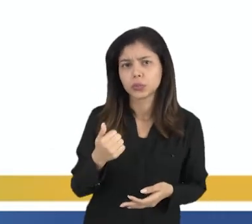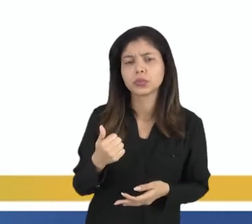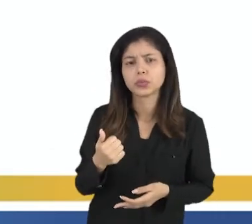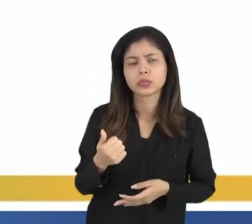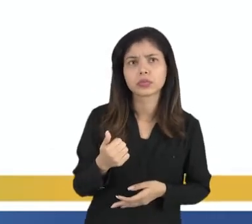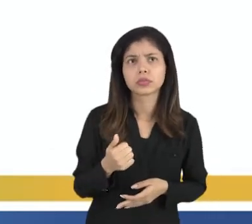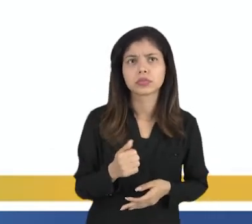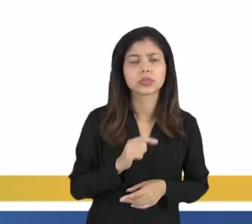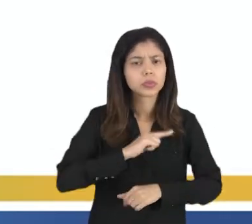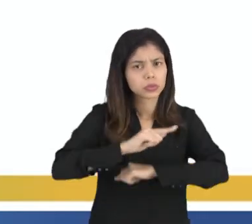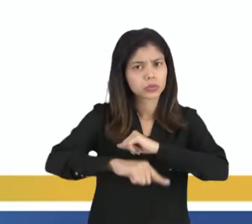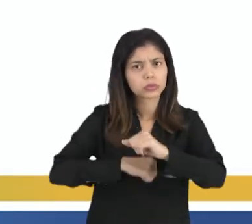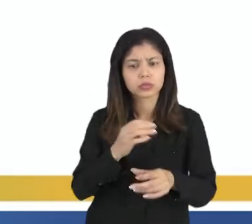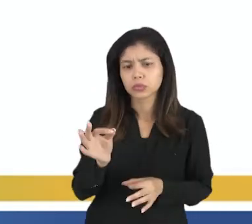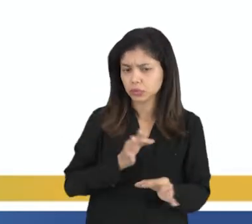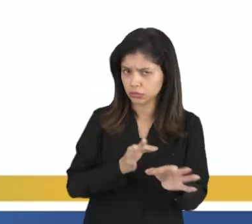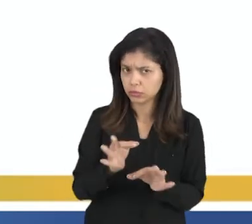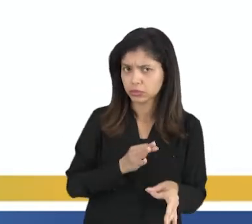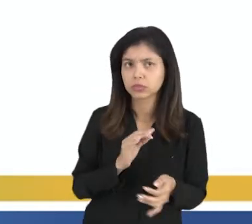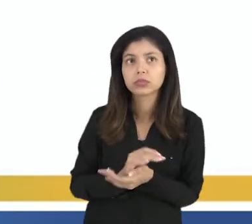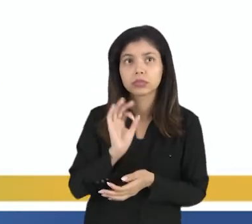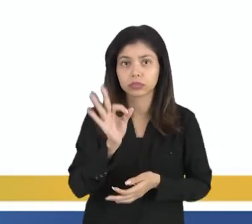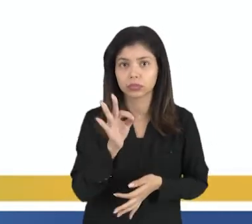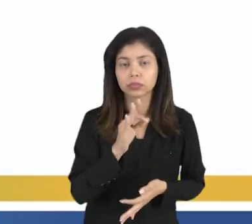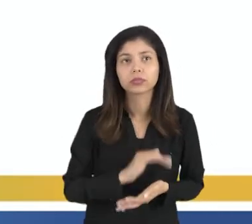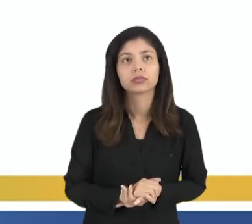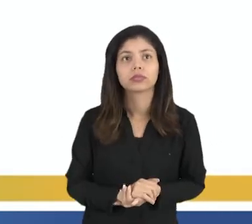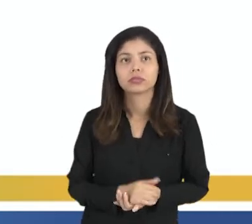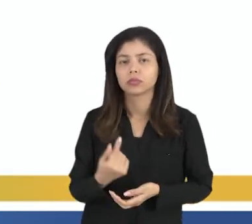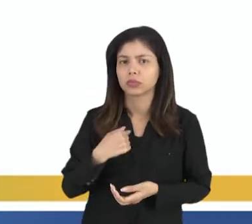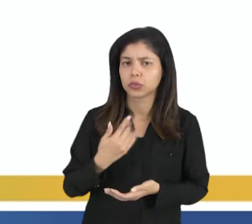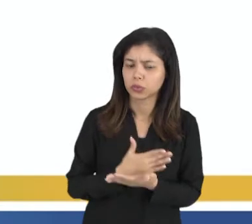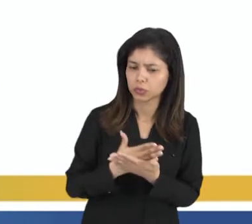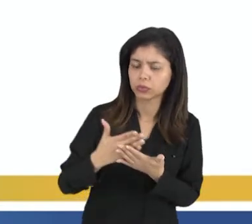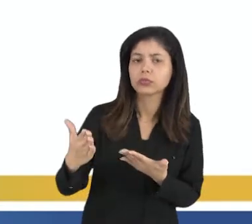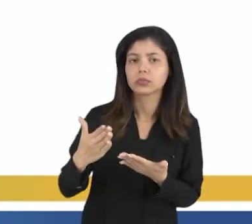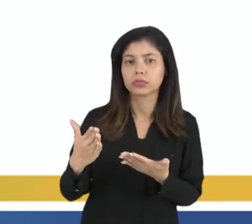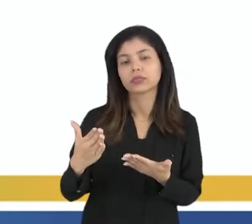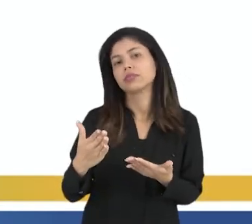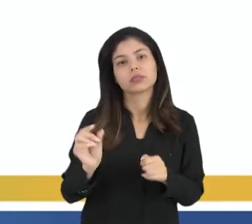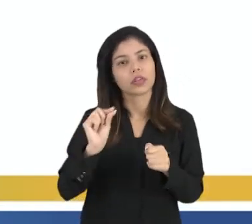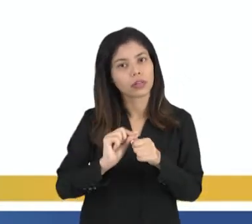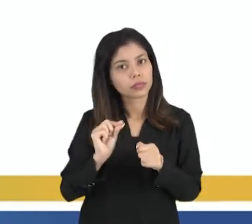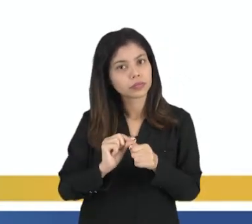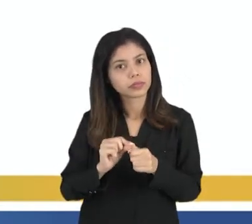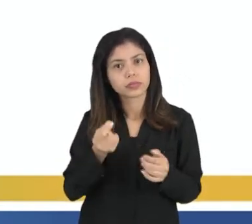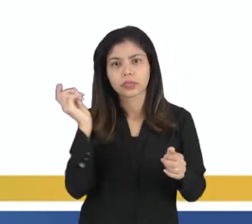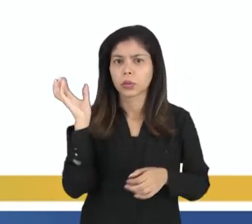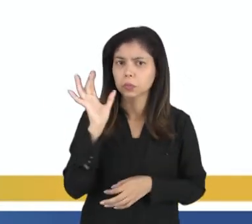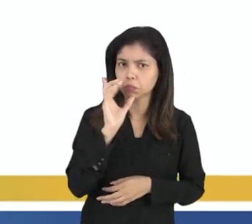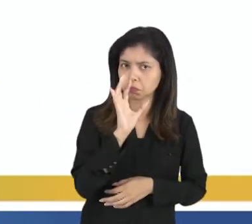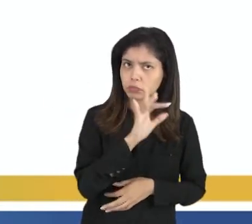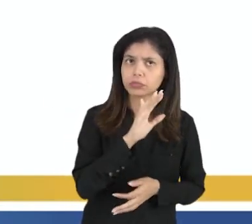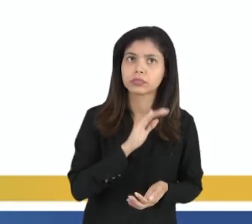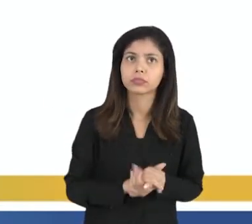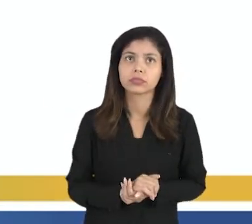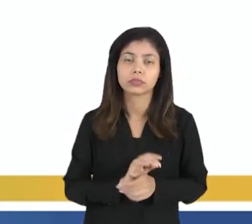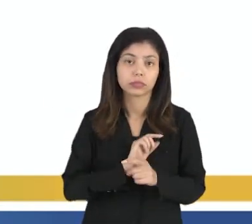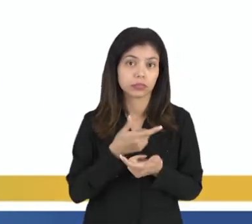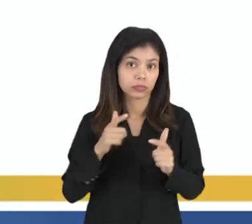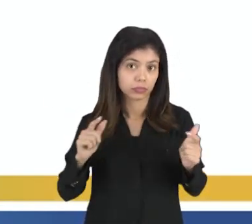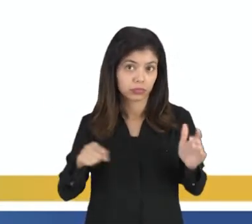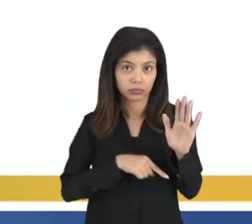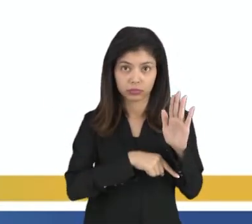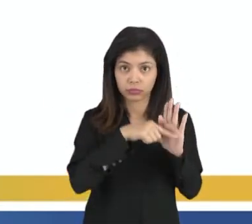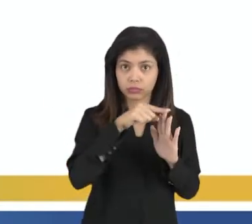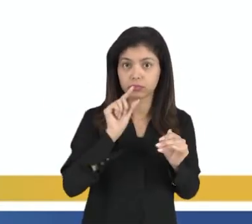Os átomos estão mais organizados, certo? No momento que eu começo a fornecer calor e aumentar a